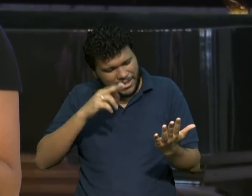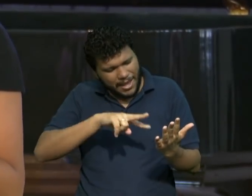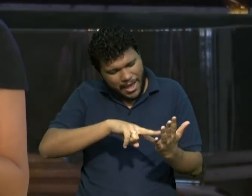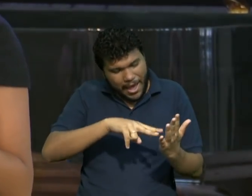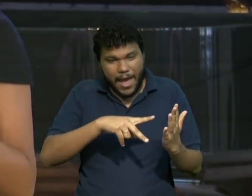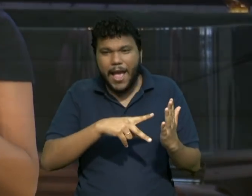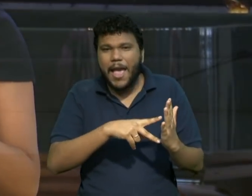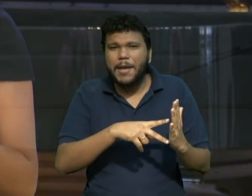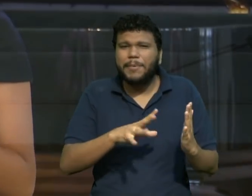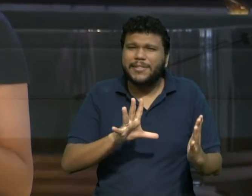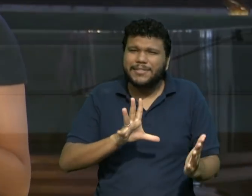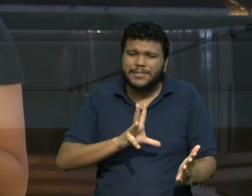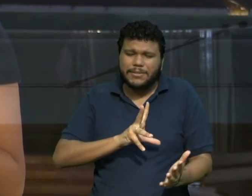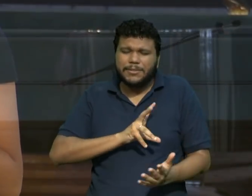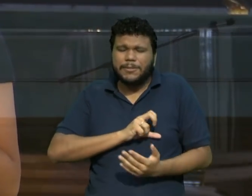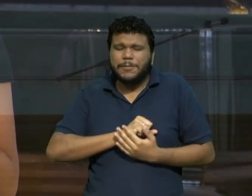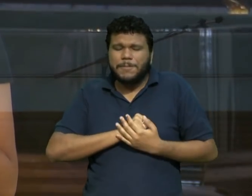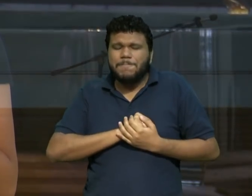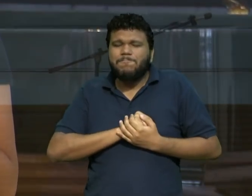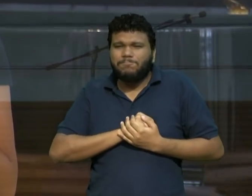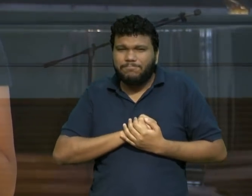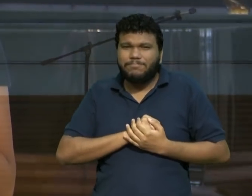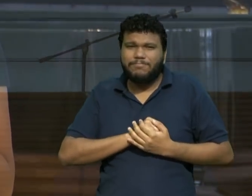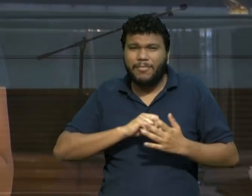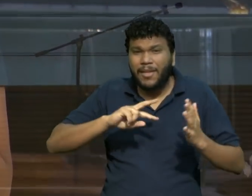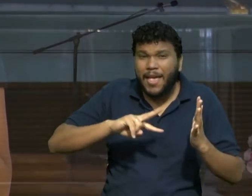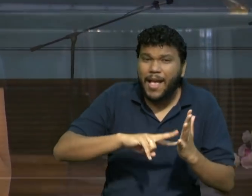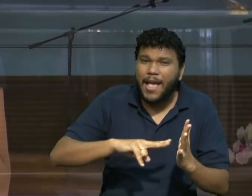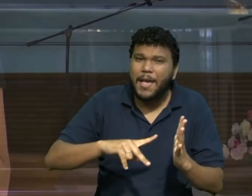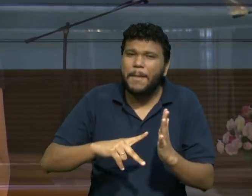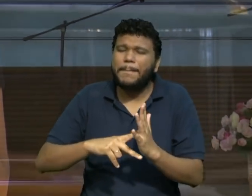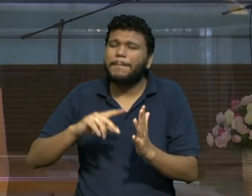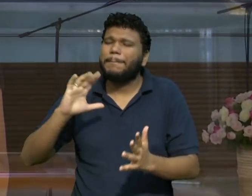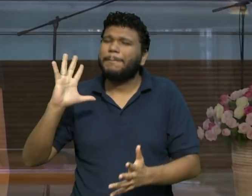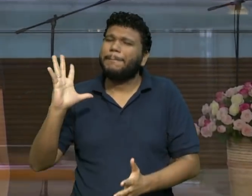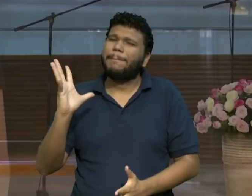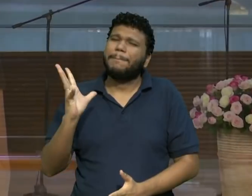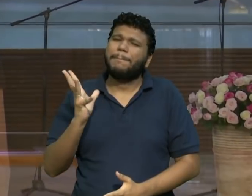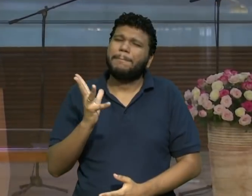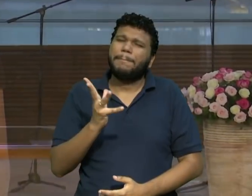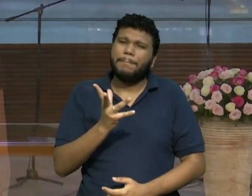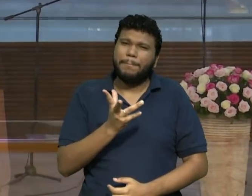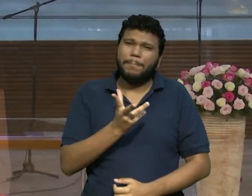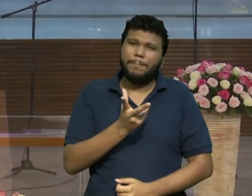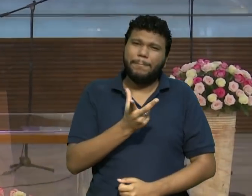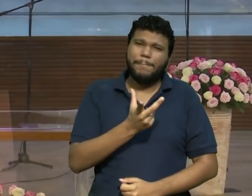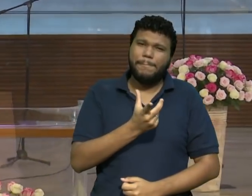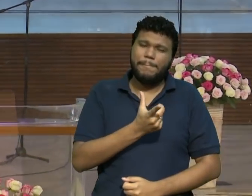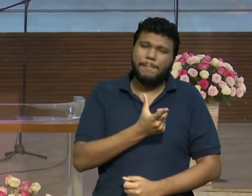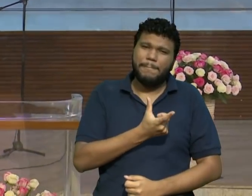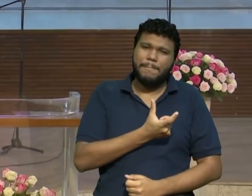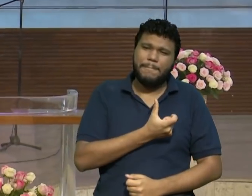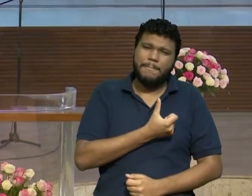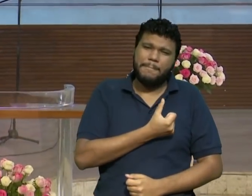tomou eterno amor que me salvou a